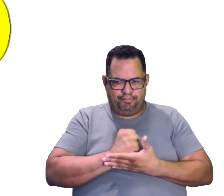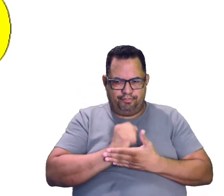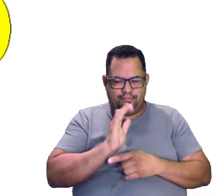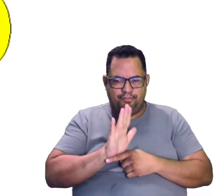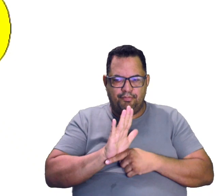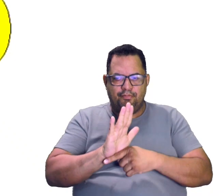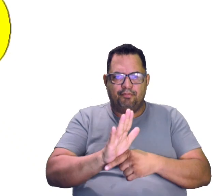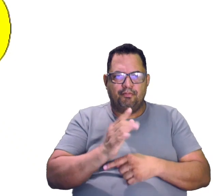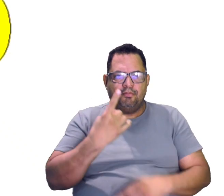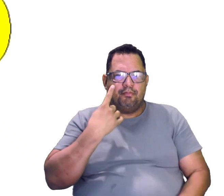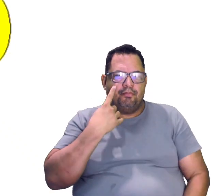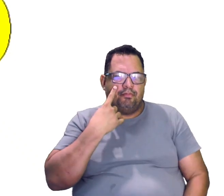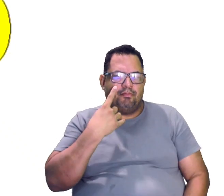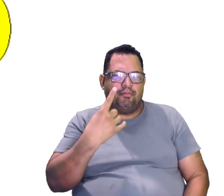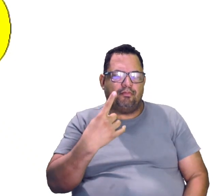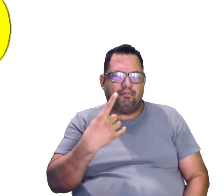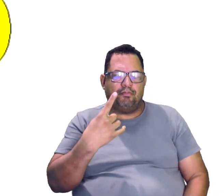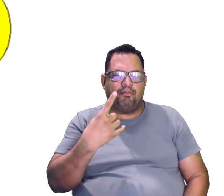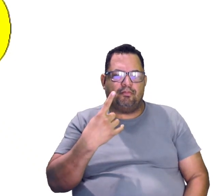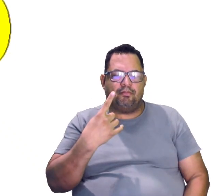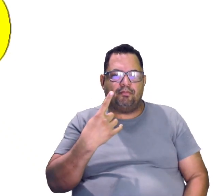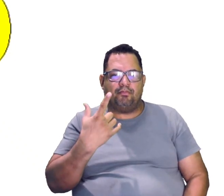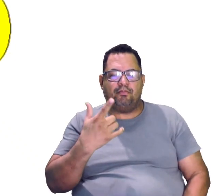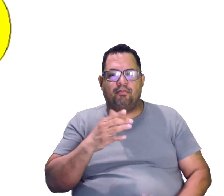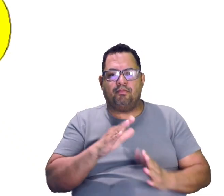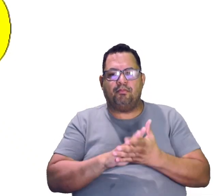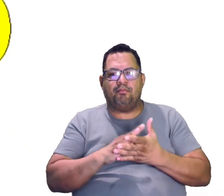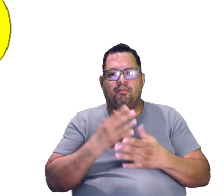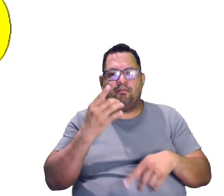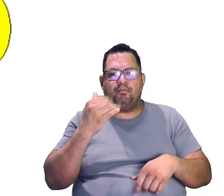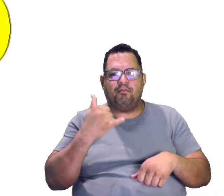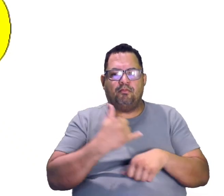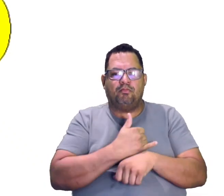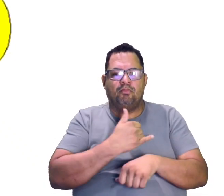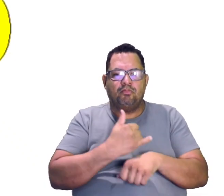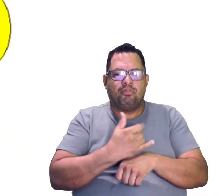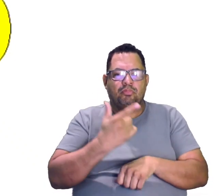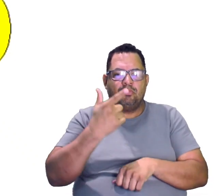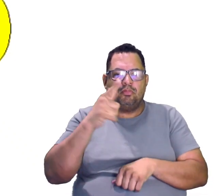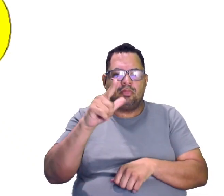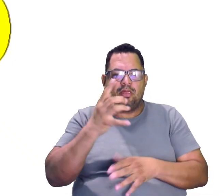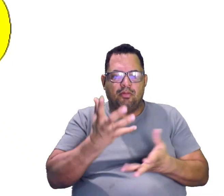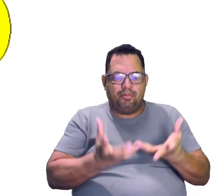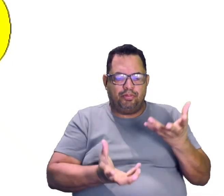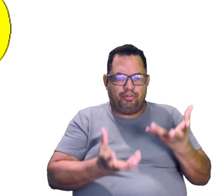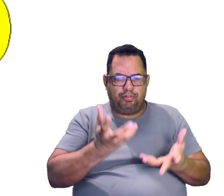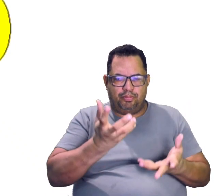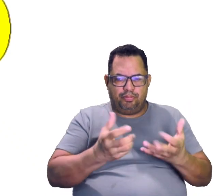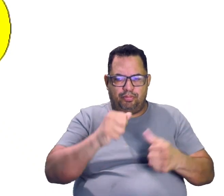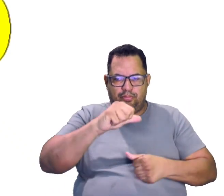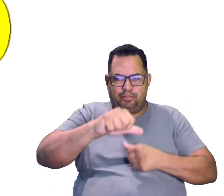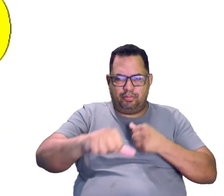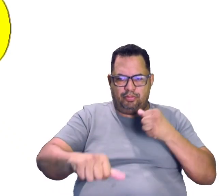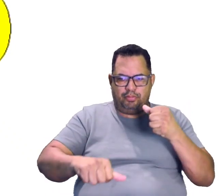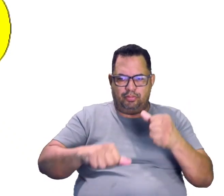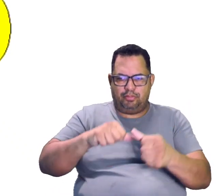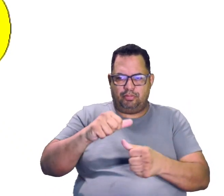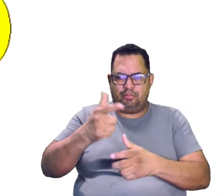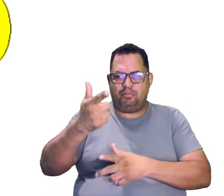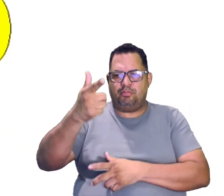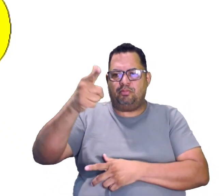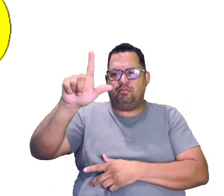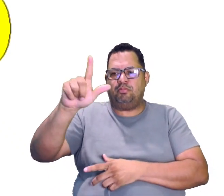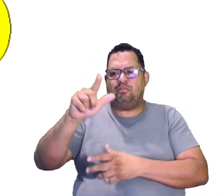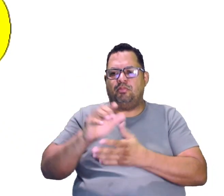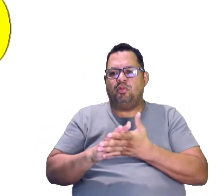pudessem observar que alguns metais eles conseguiram fazer a fundição dele e transformar ele em